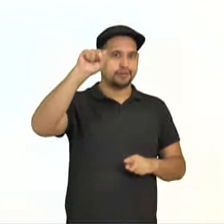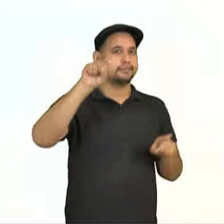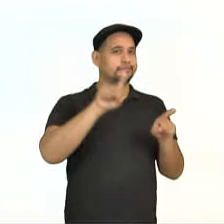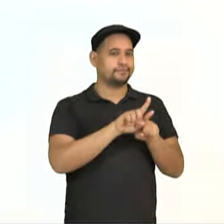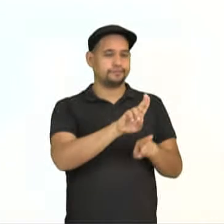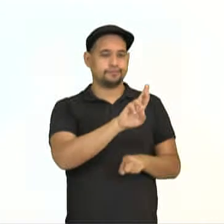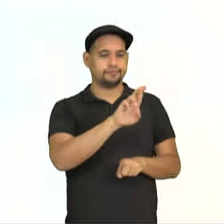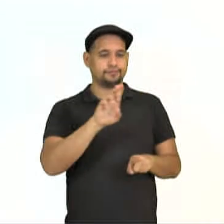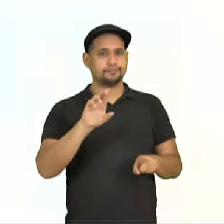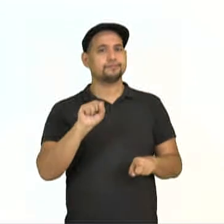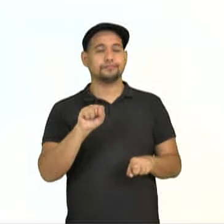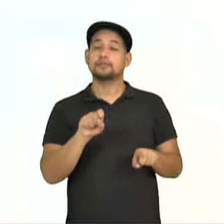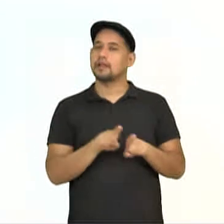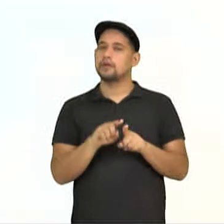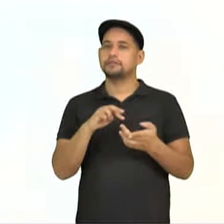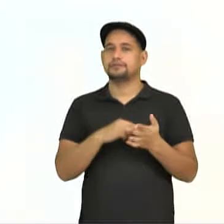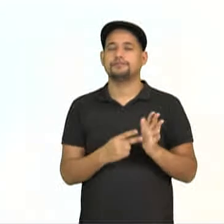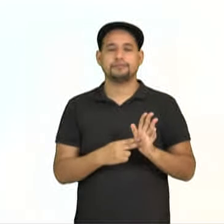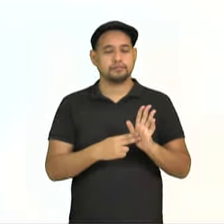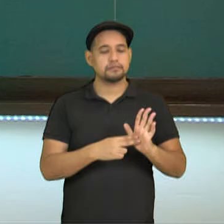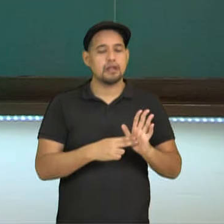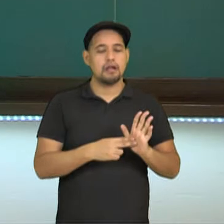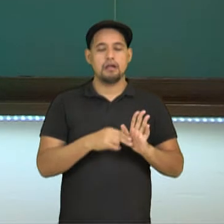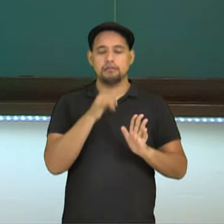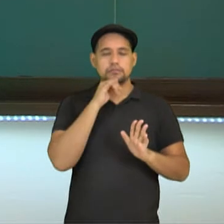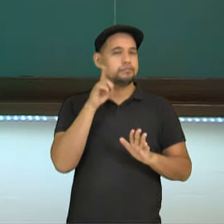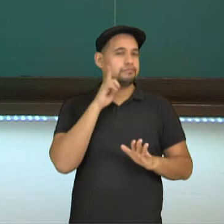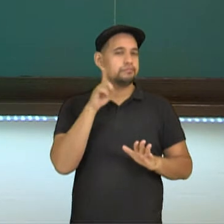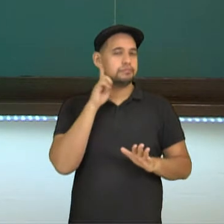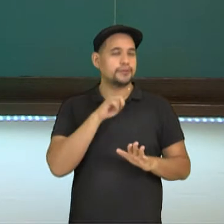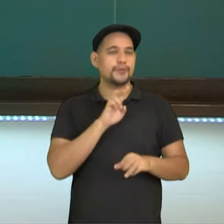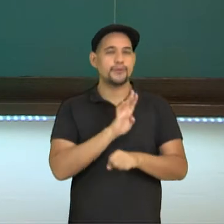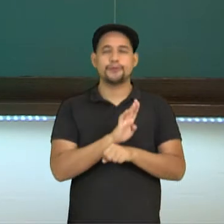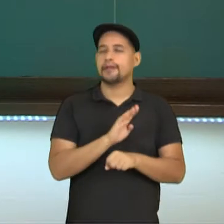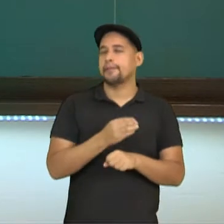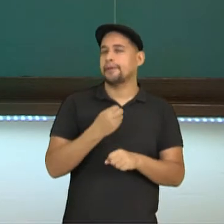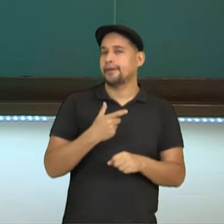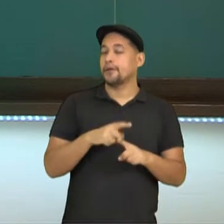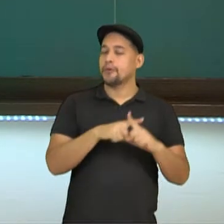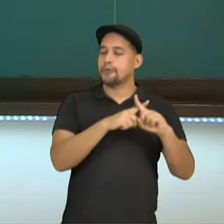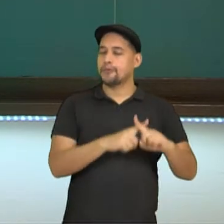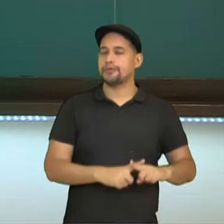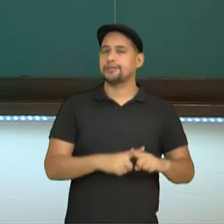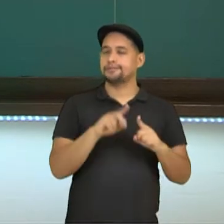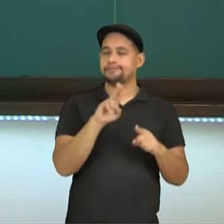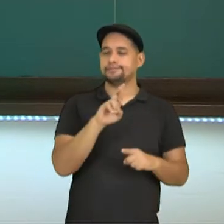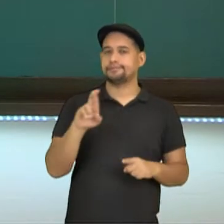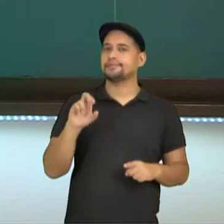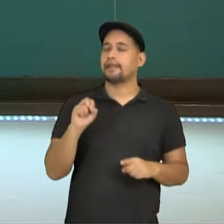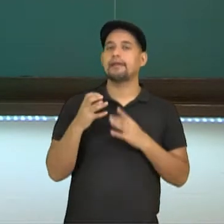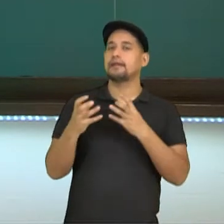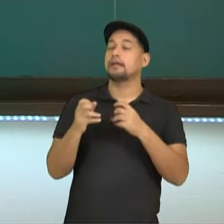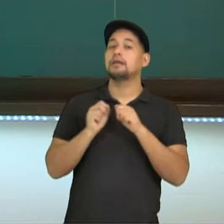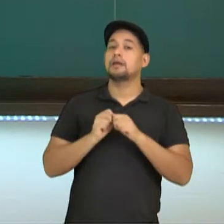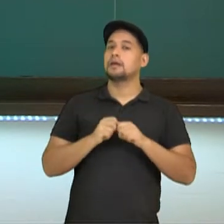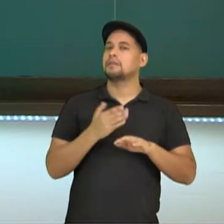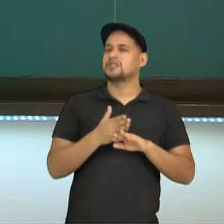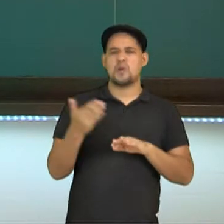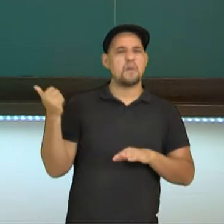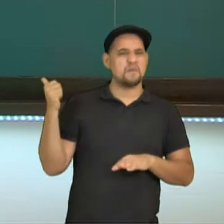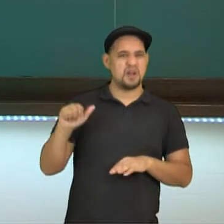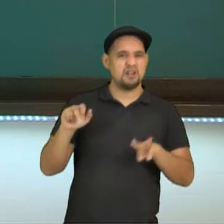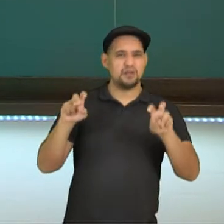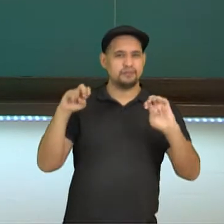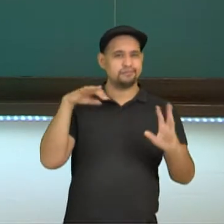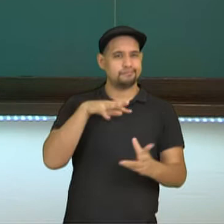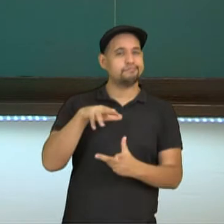União Soviética. Então essa é a mensagem. Os Estados Unidos, defensores do bem, contra a União Soviética, que pretendia praticar o mal sobre